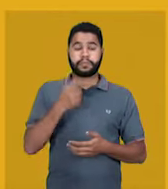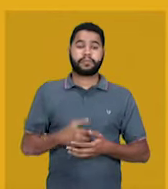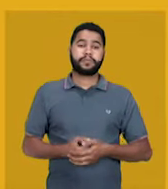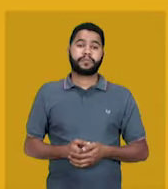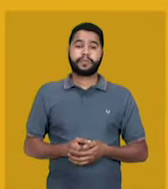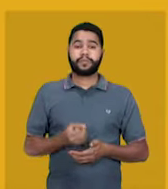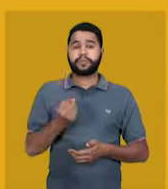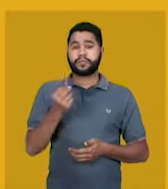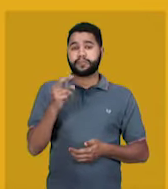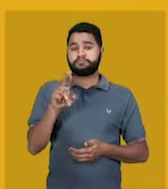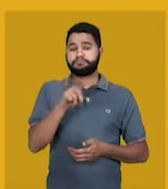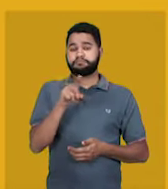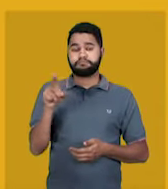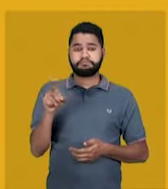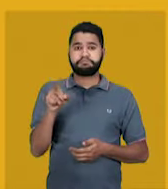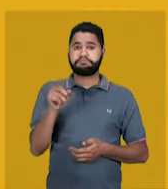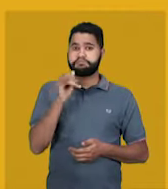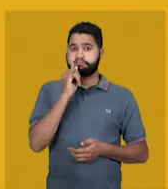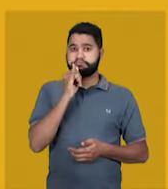Ou se você